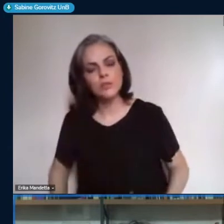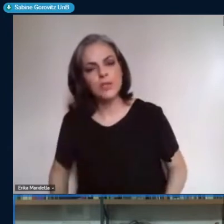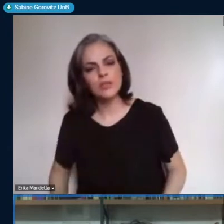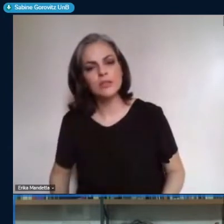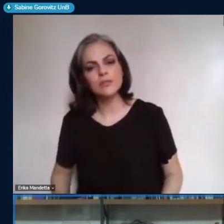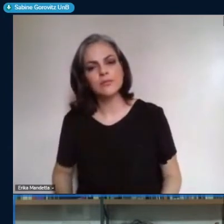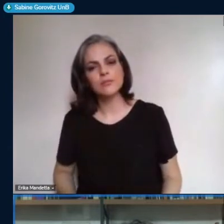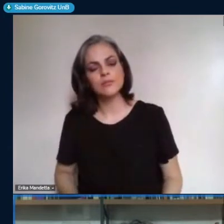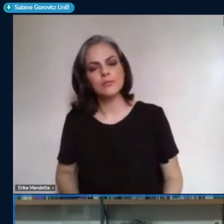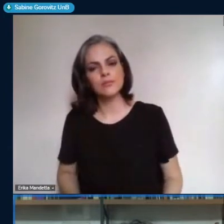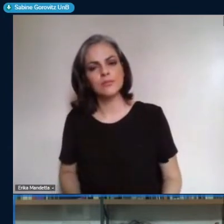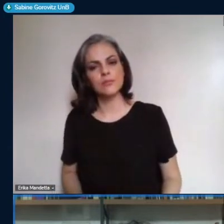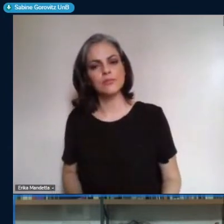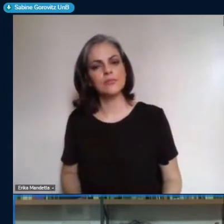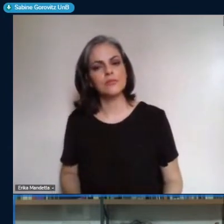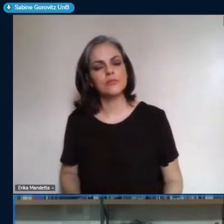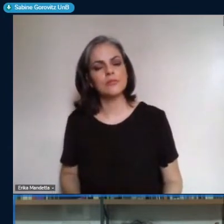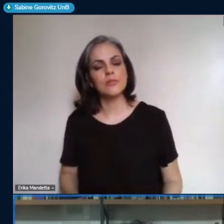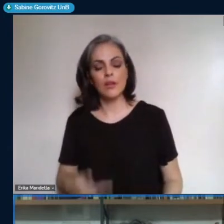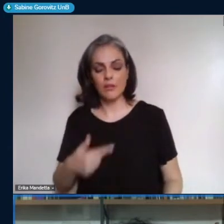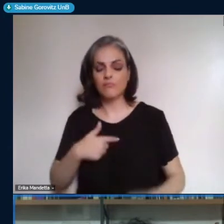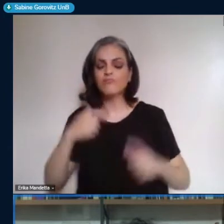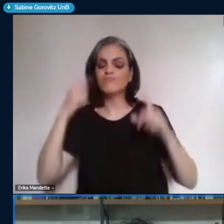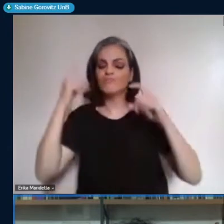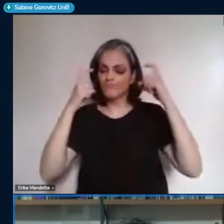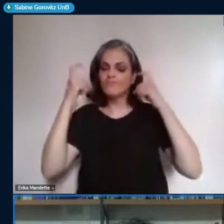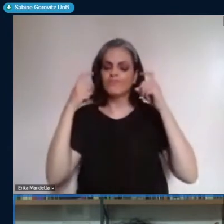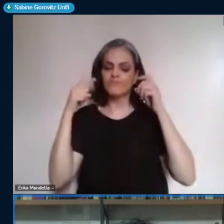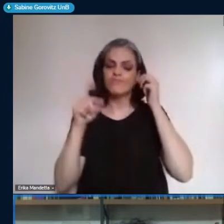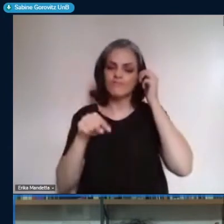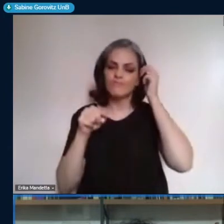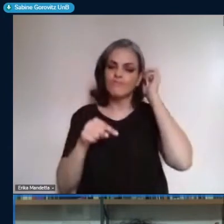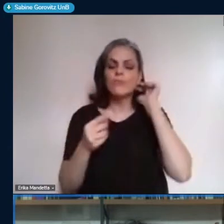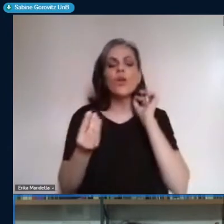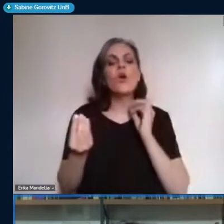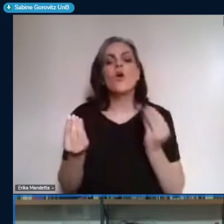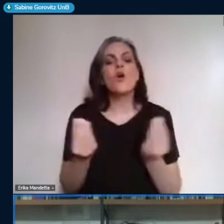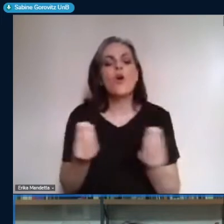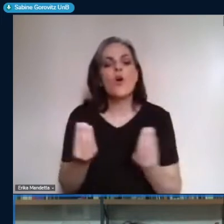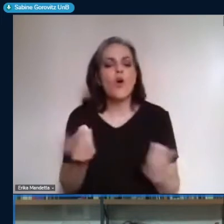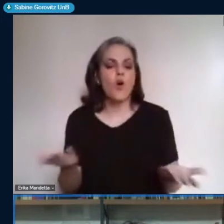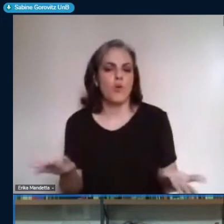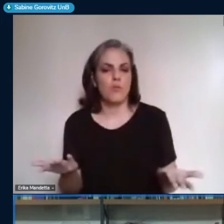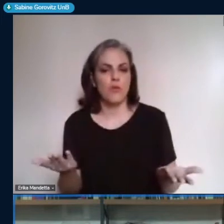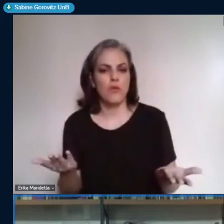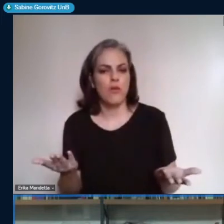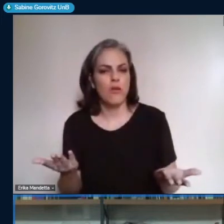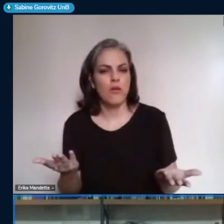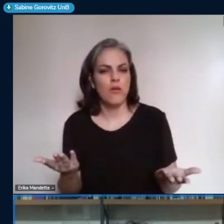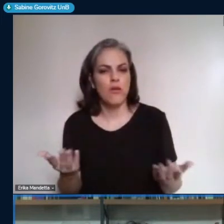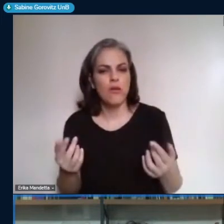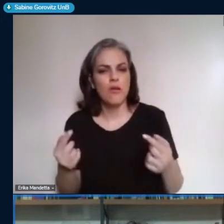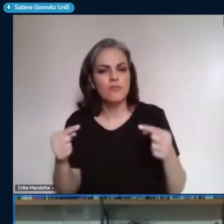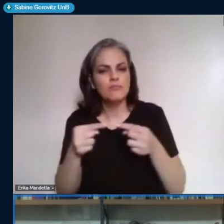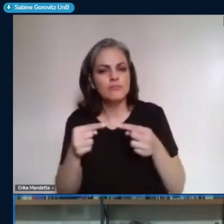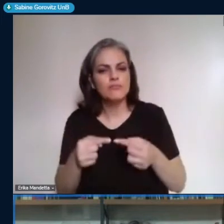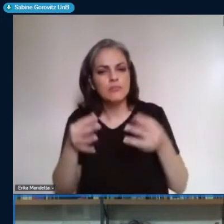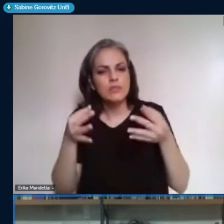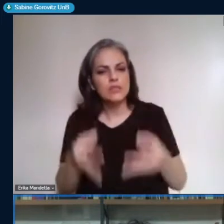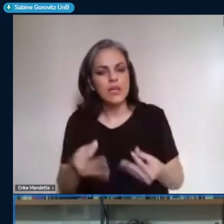questões que têm me preocupado bastante de como conciliar as reflexões em torno dessa figura